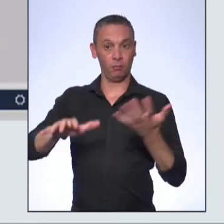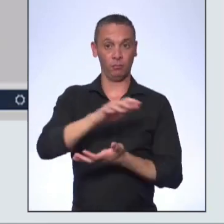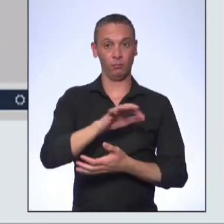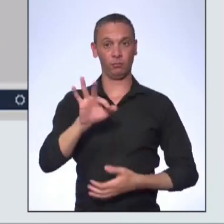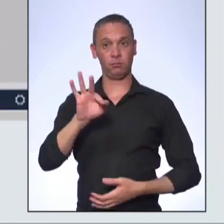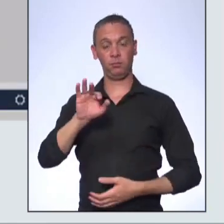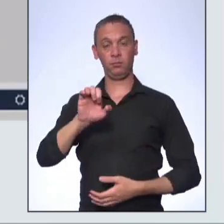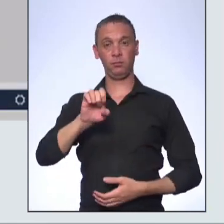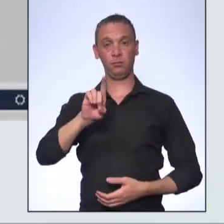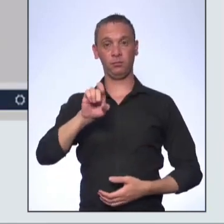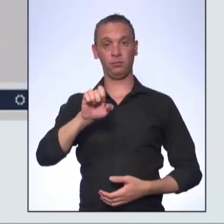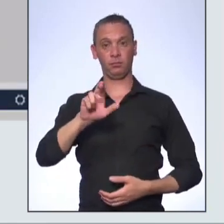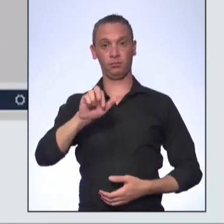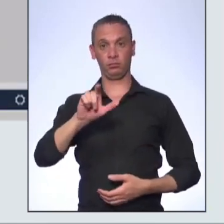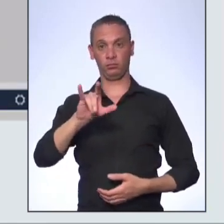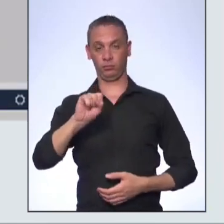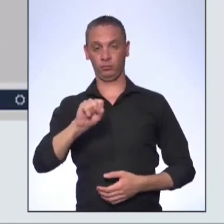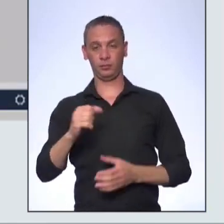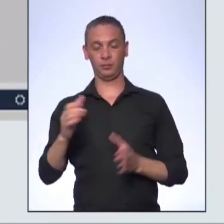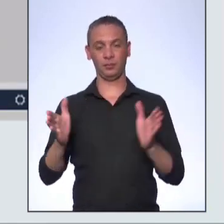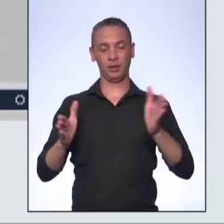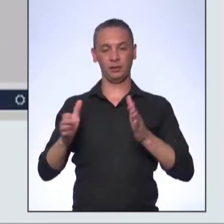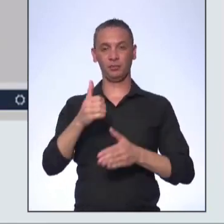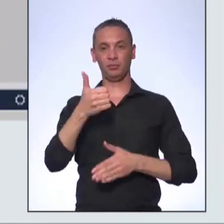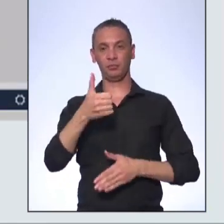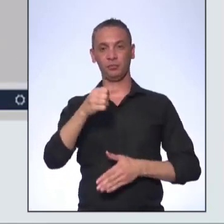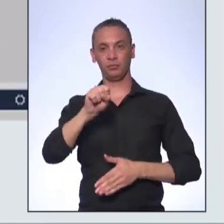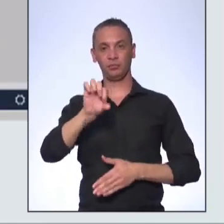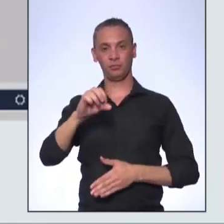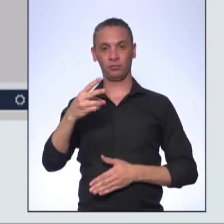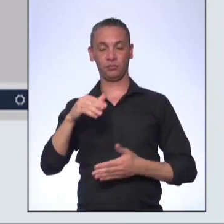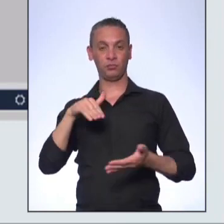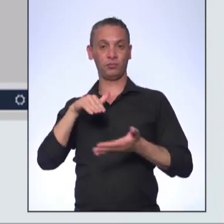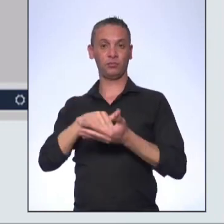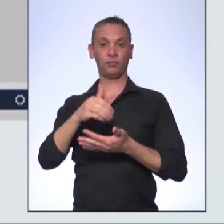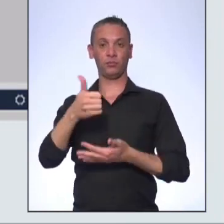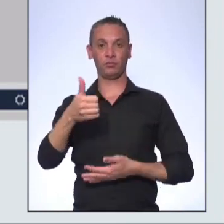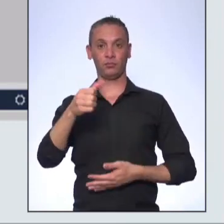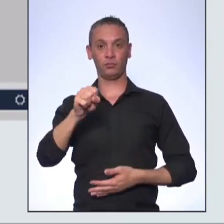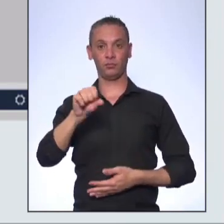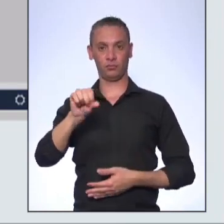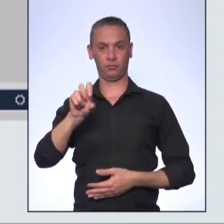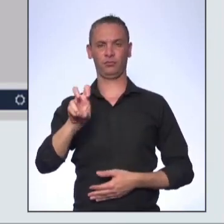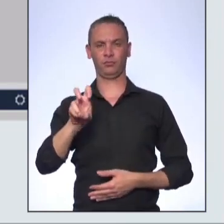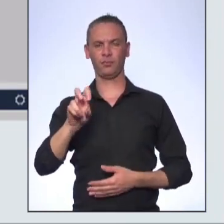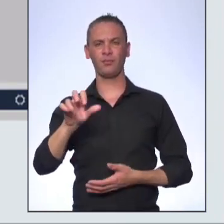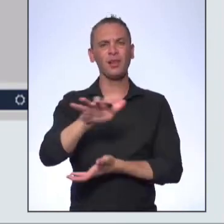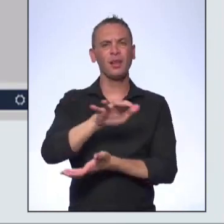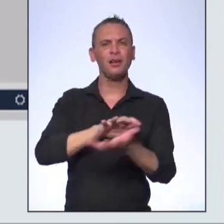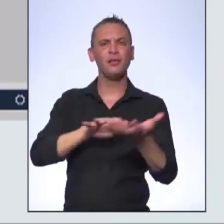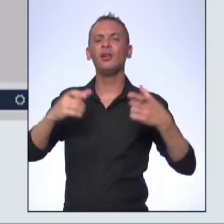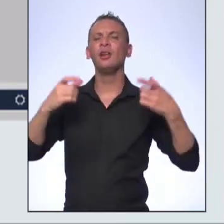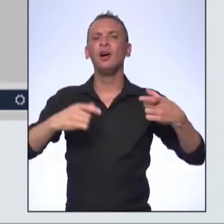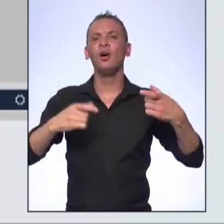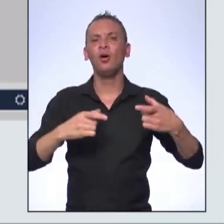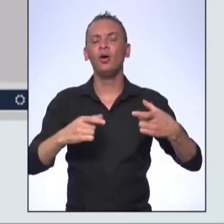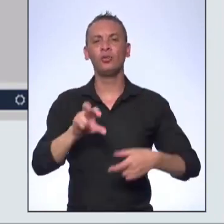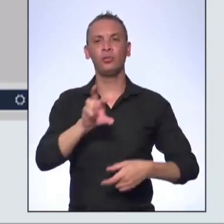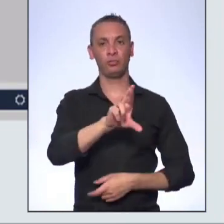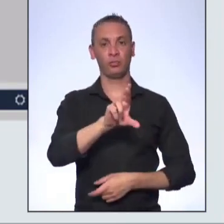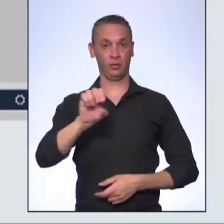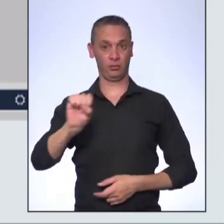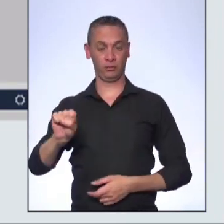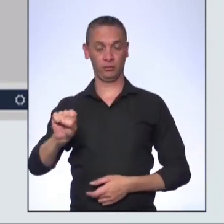entre 1892 e 1895. Essa revolta ocorreu no Rio Grande do Sul e